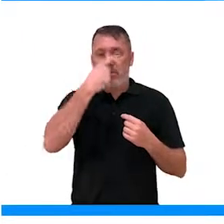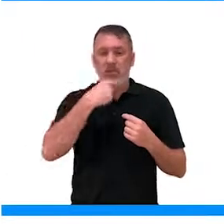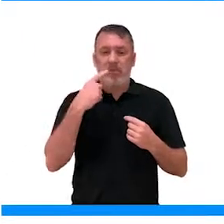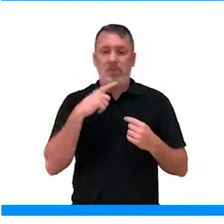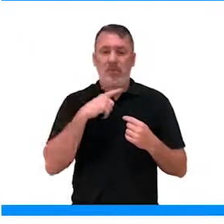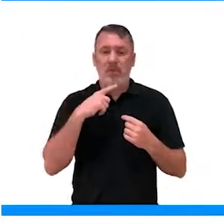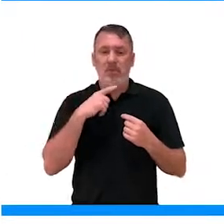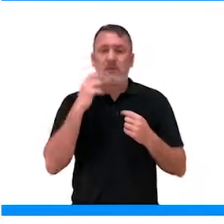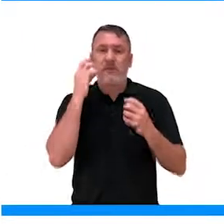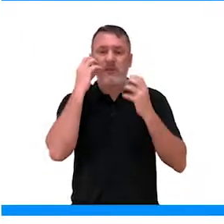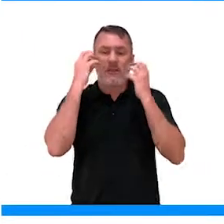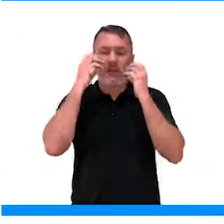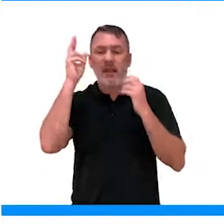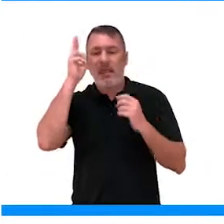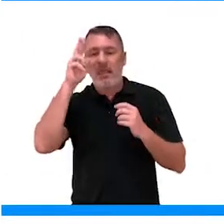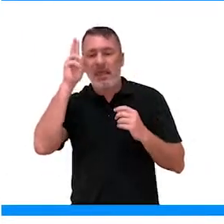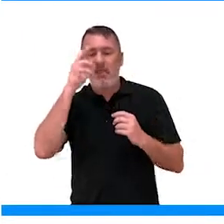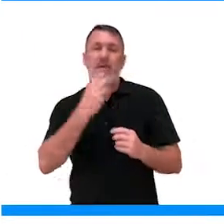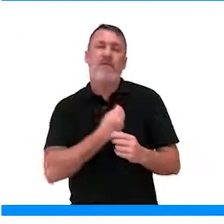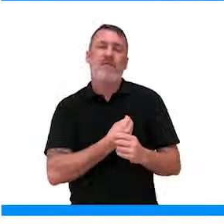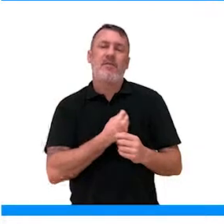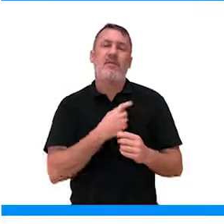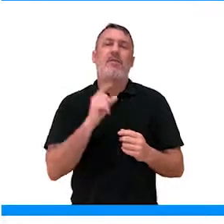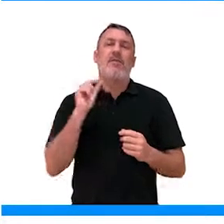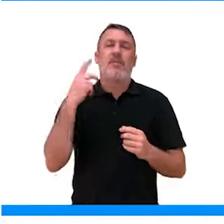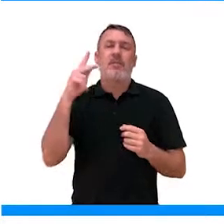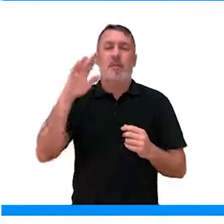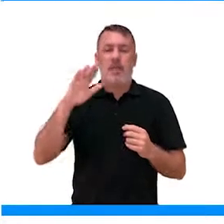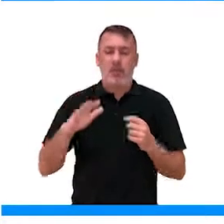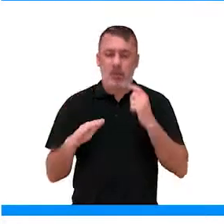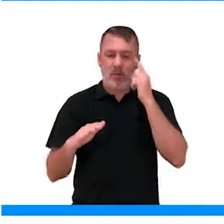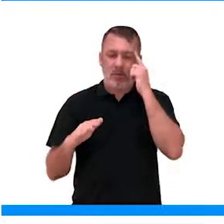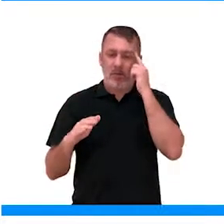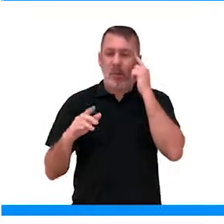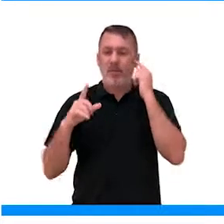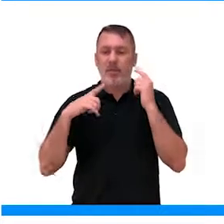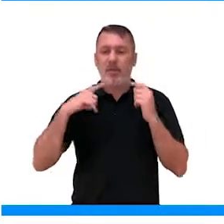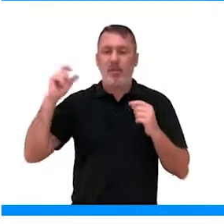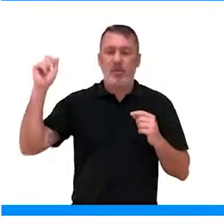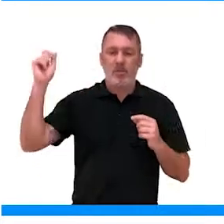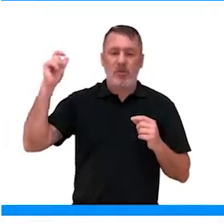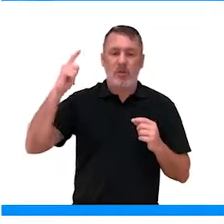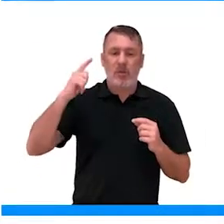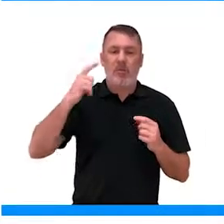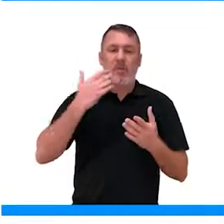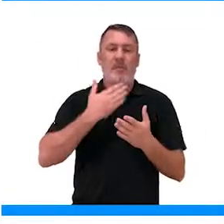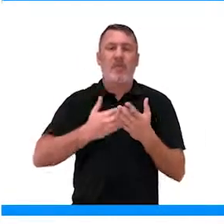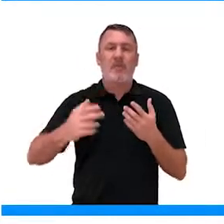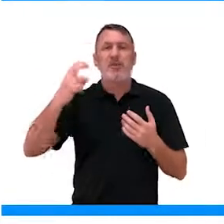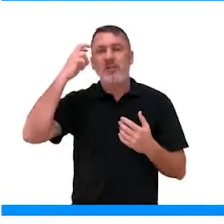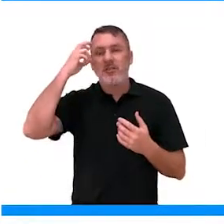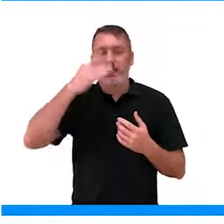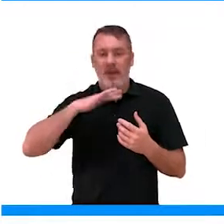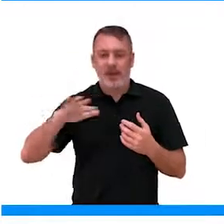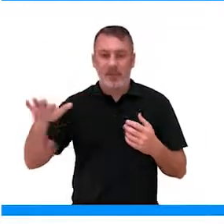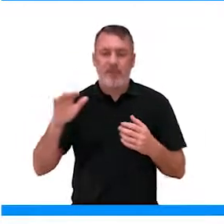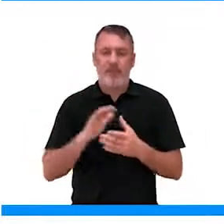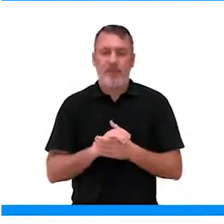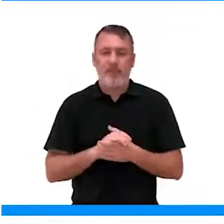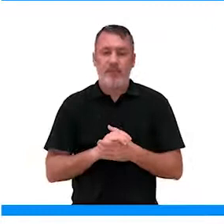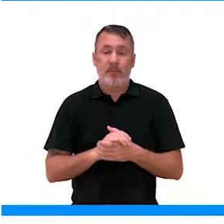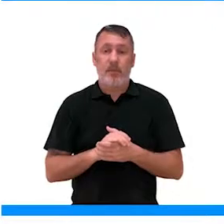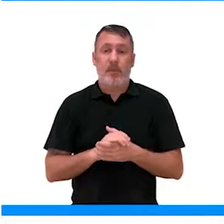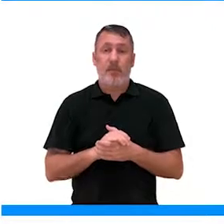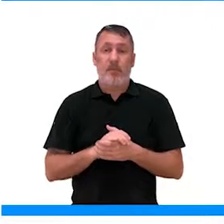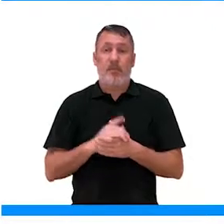que fazias no meu rosto. São golpes, são espinhos, são lembranças da vida teu menino, que a só o posto perde a sabedoria das